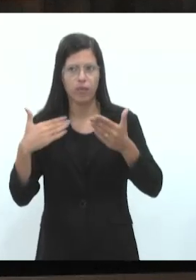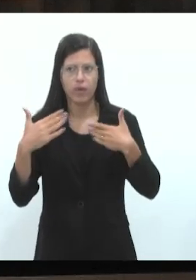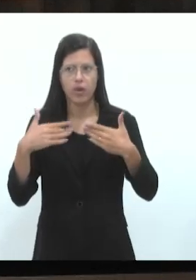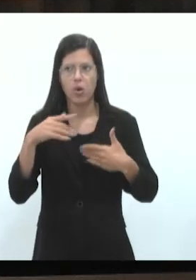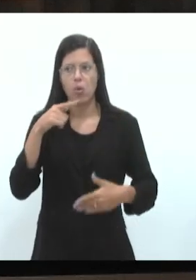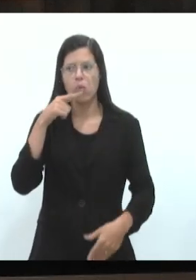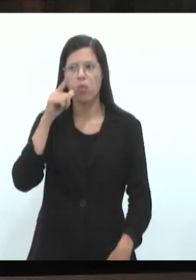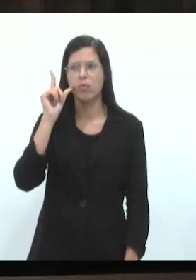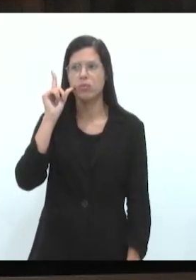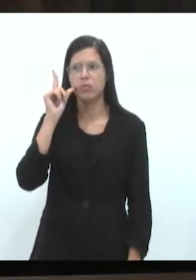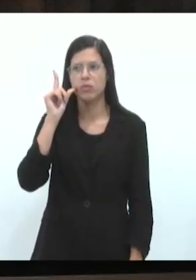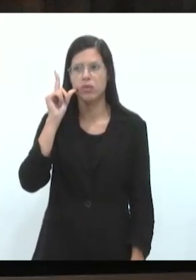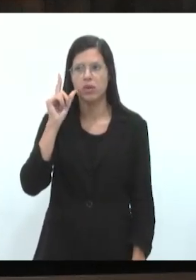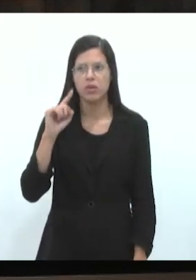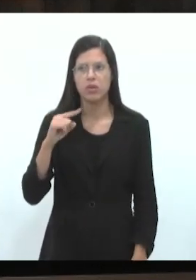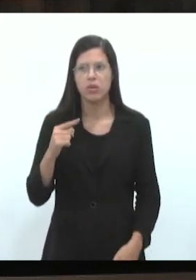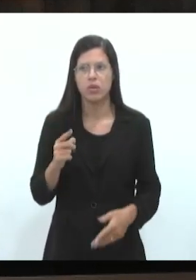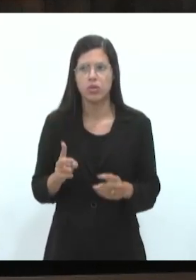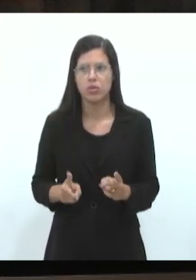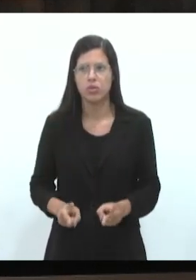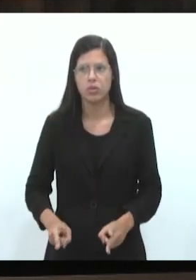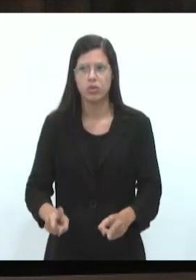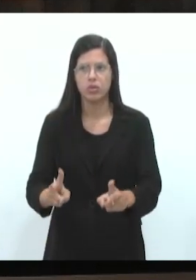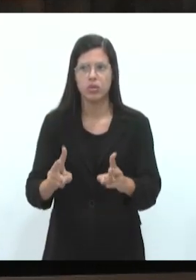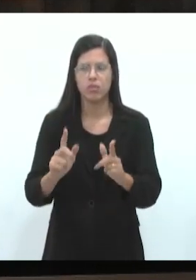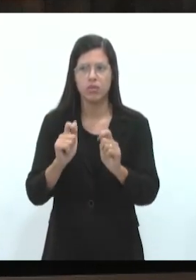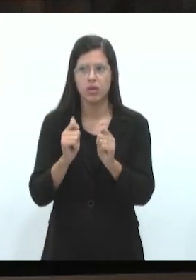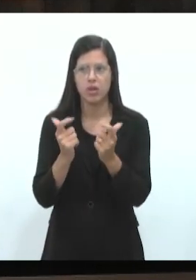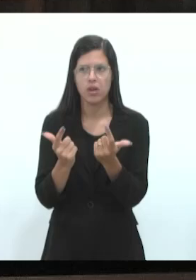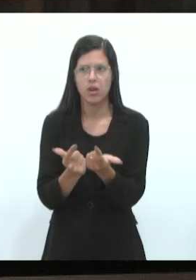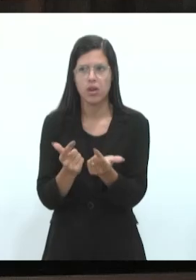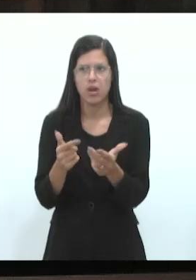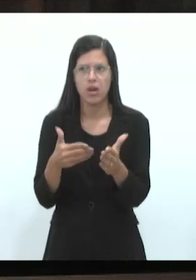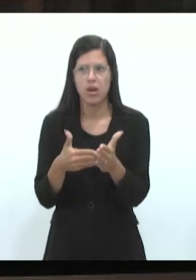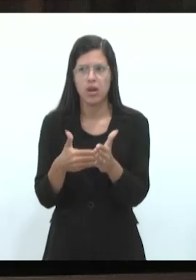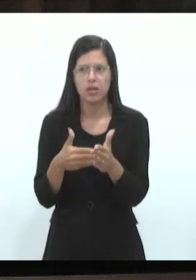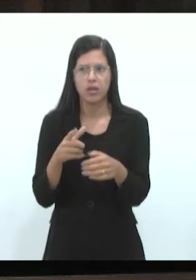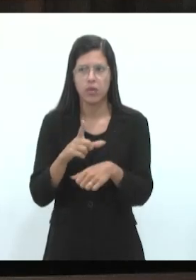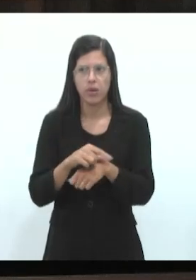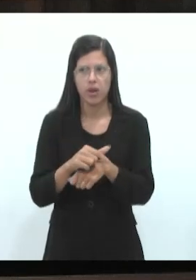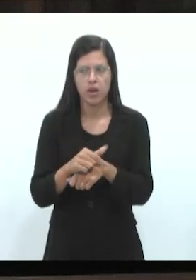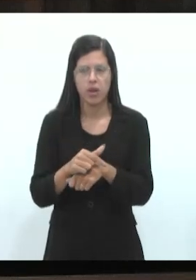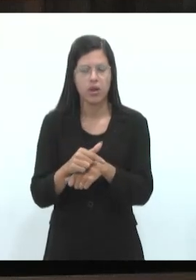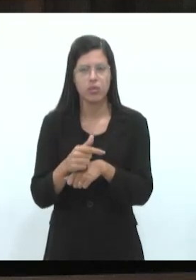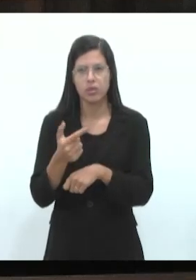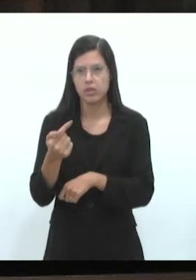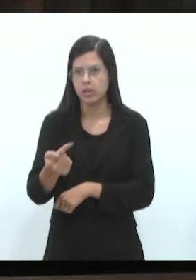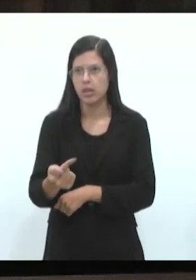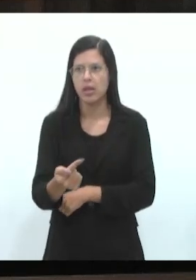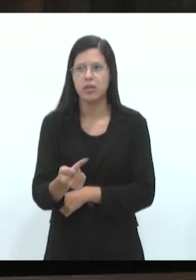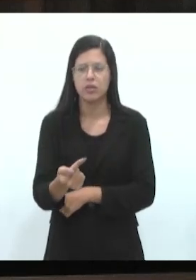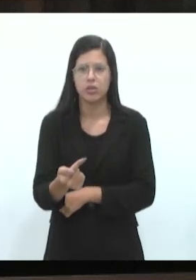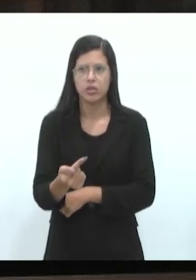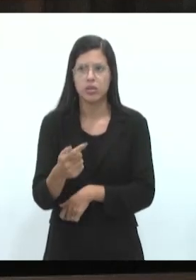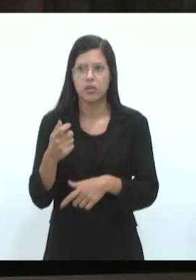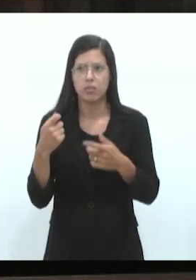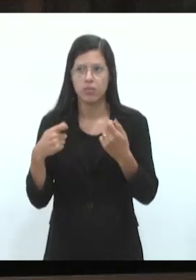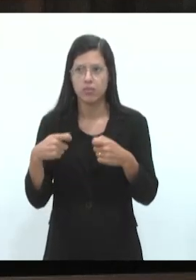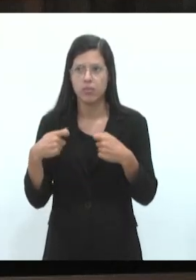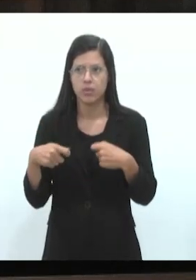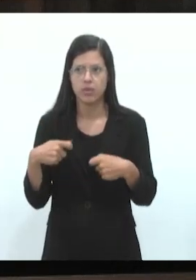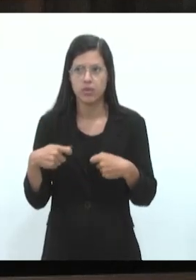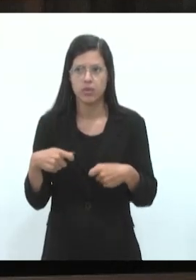que permanecemos na casa até às 19 horas, tivemos, não é, que sair debaixo